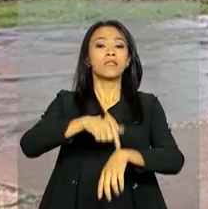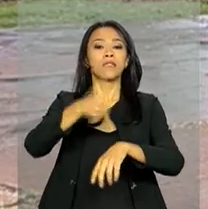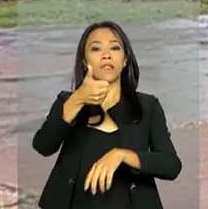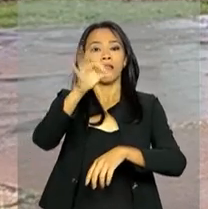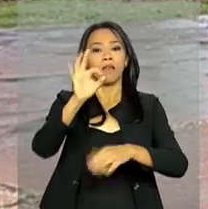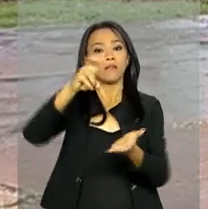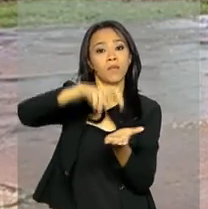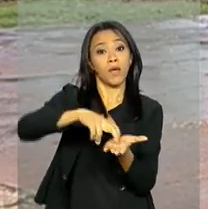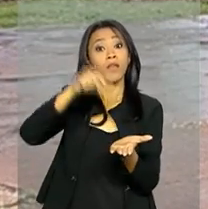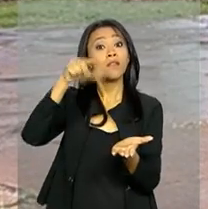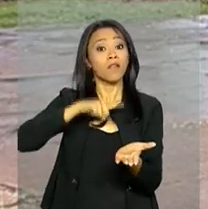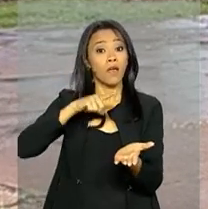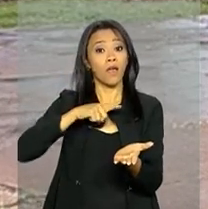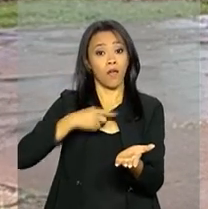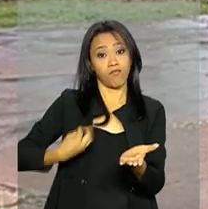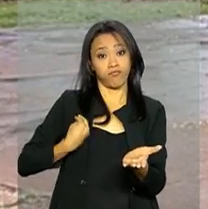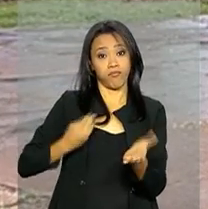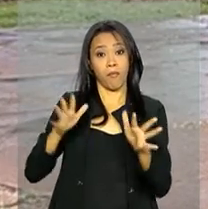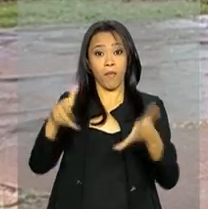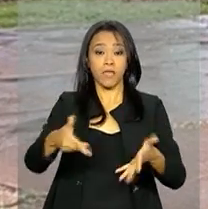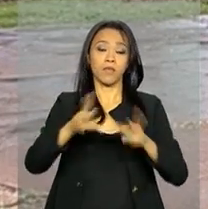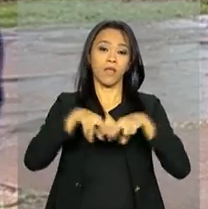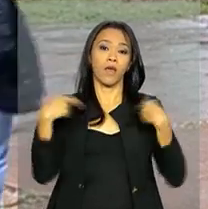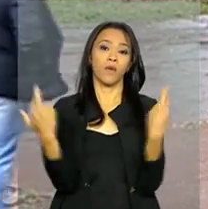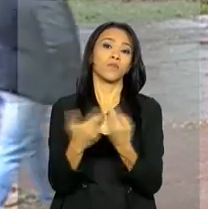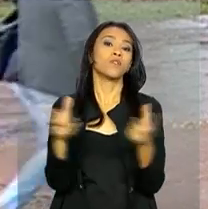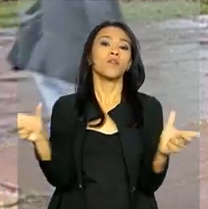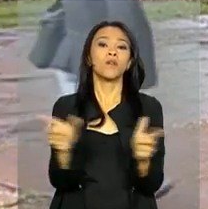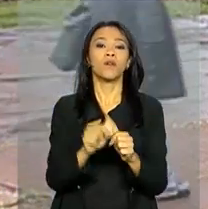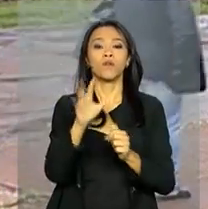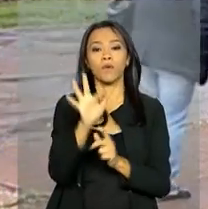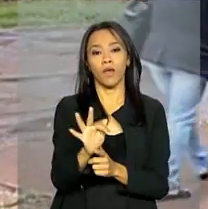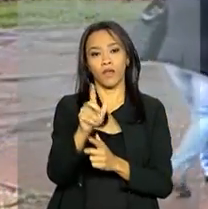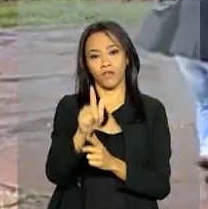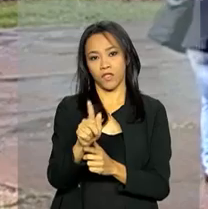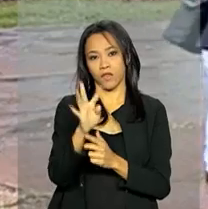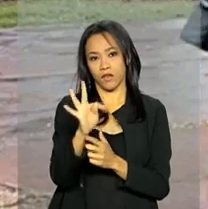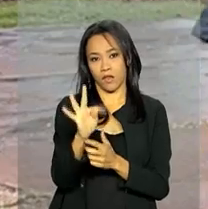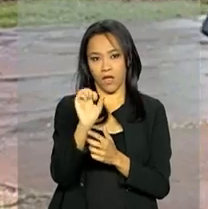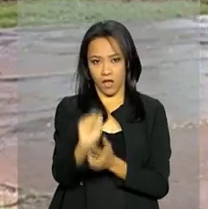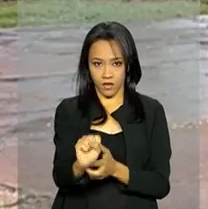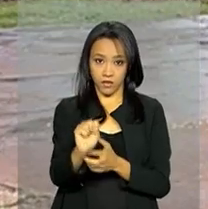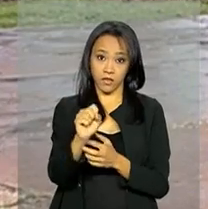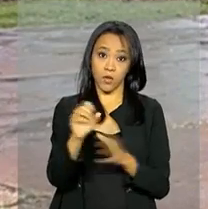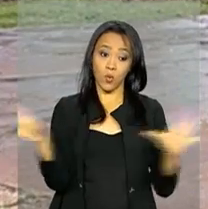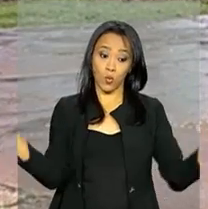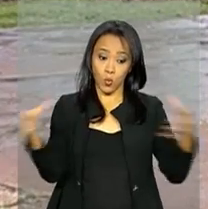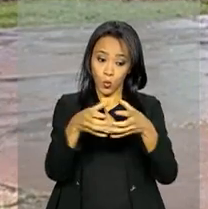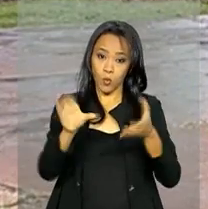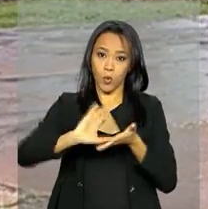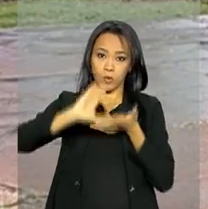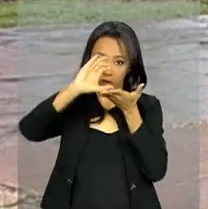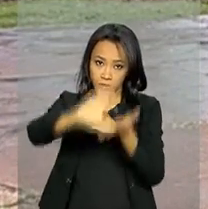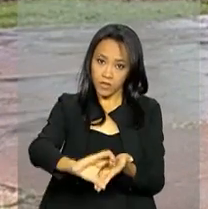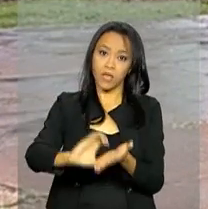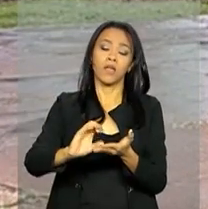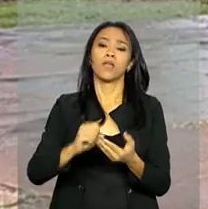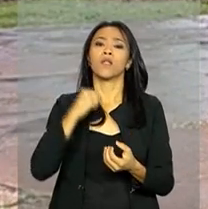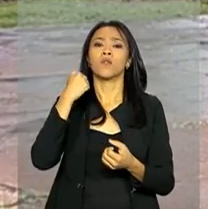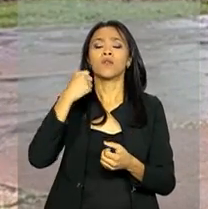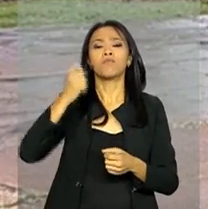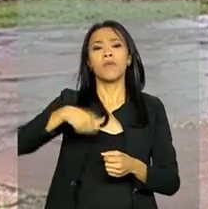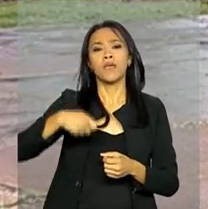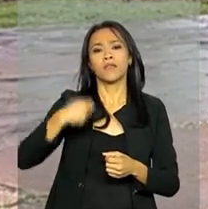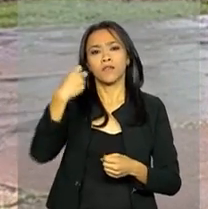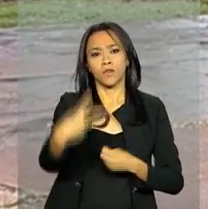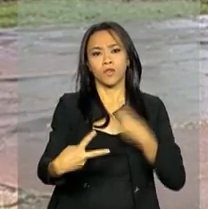do Conselho Curador do FGTS, Fundo de Garantia do Tempo de Serviço. O colegiado se reúne a cada 2 meses